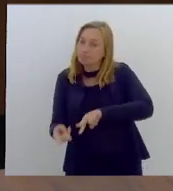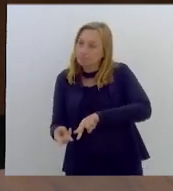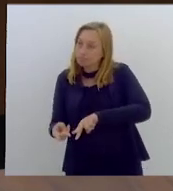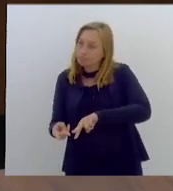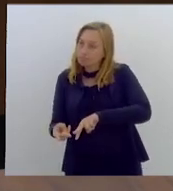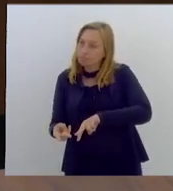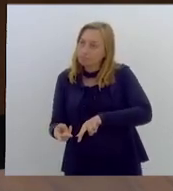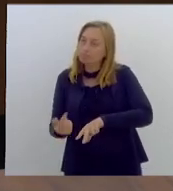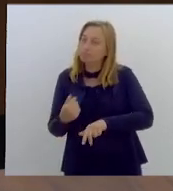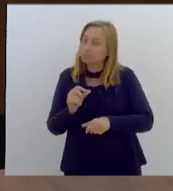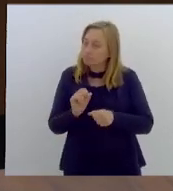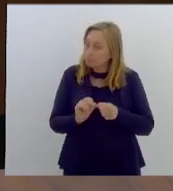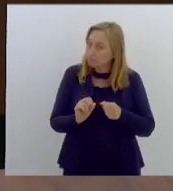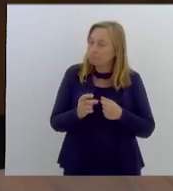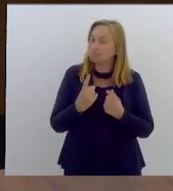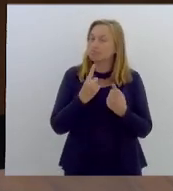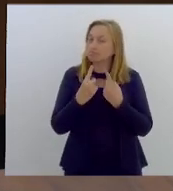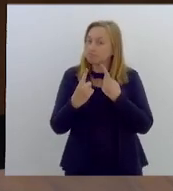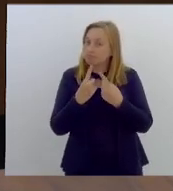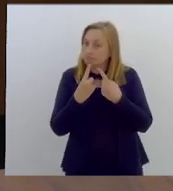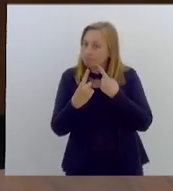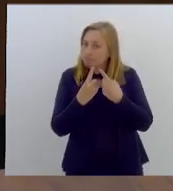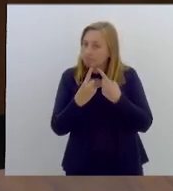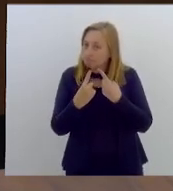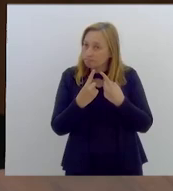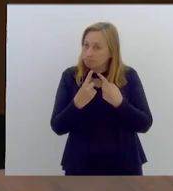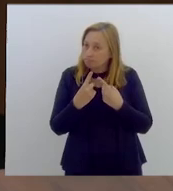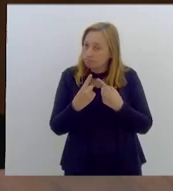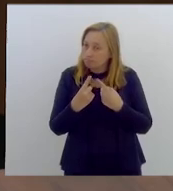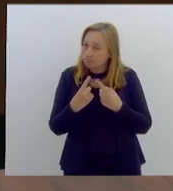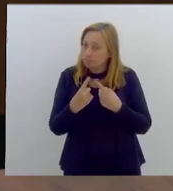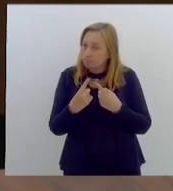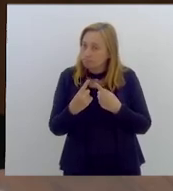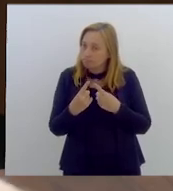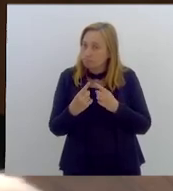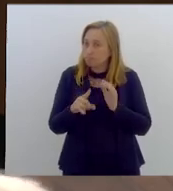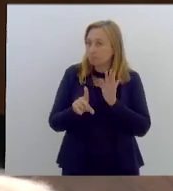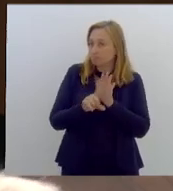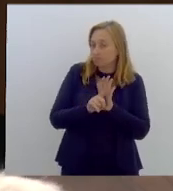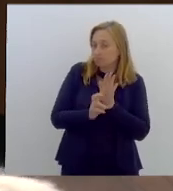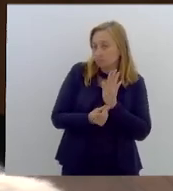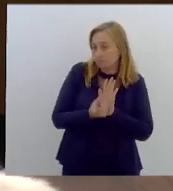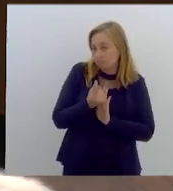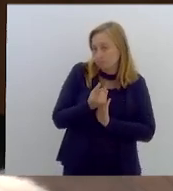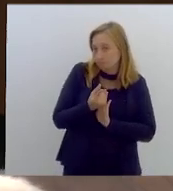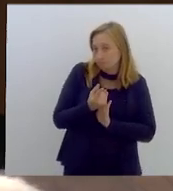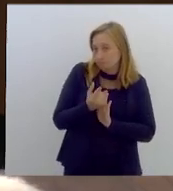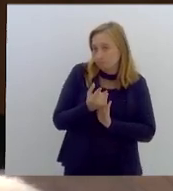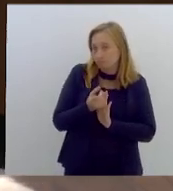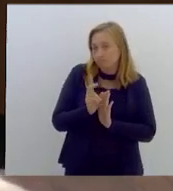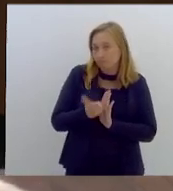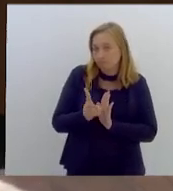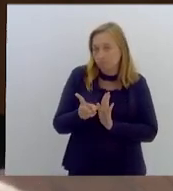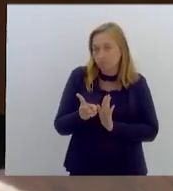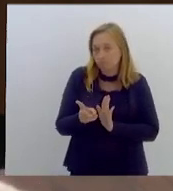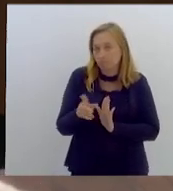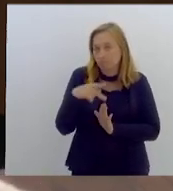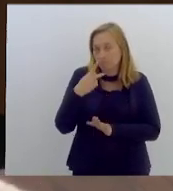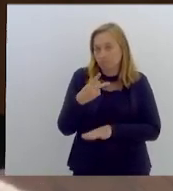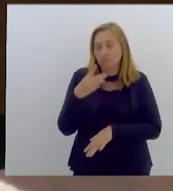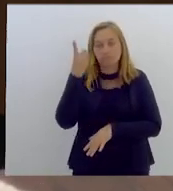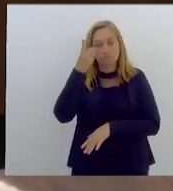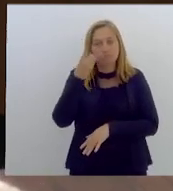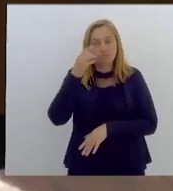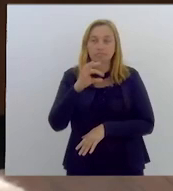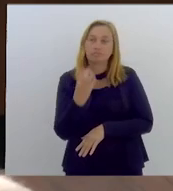quando eu fiz a discussão do mérito da LOA, toda hora chamando o deputado Chico